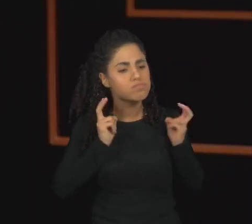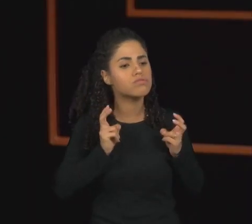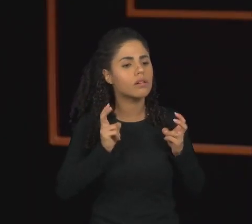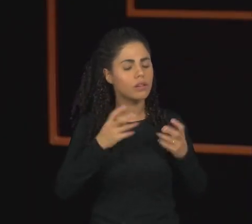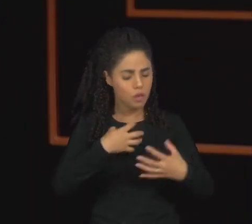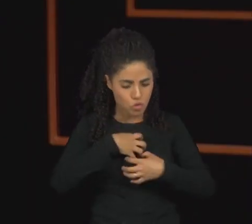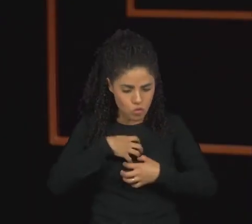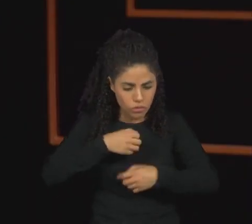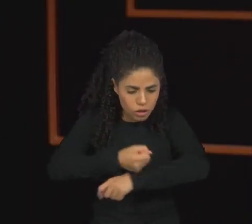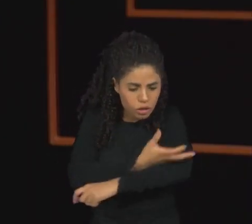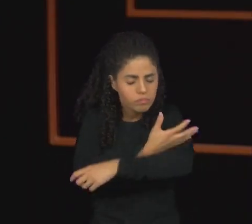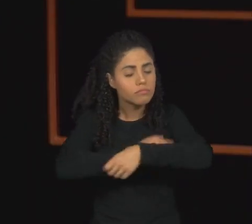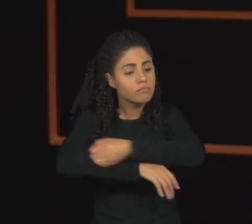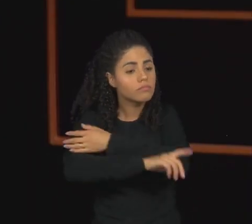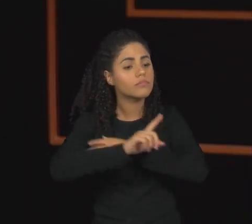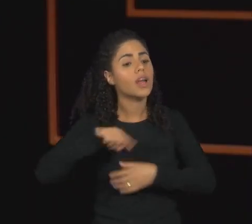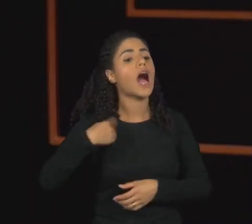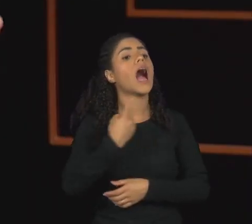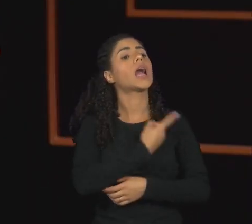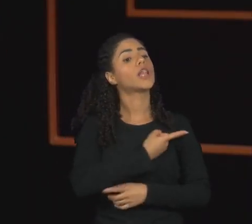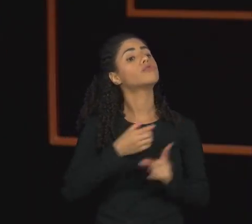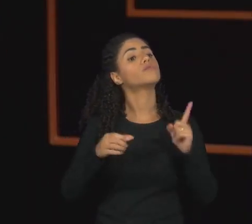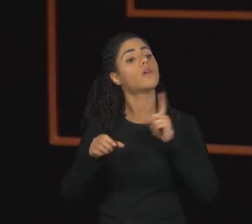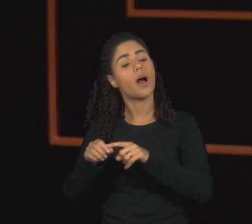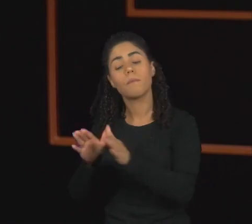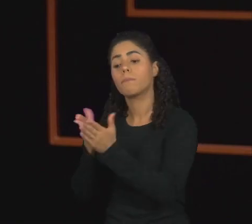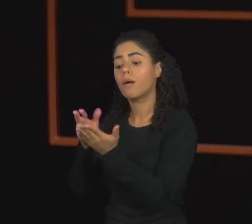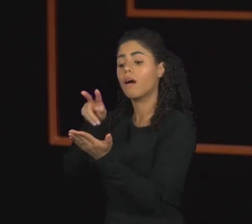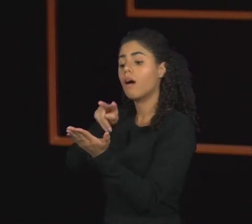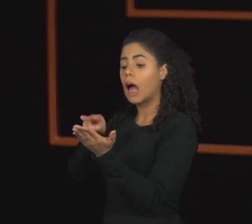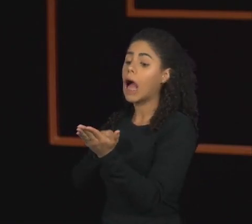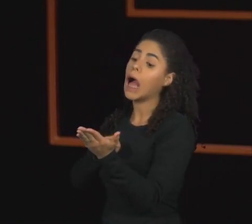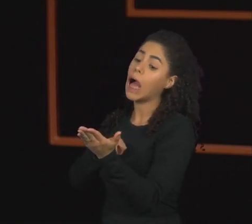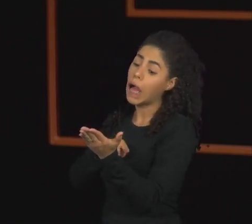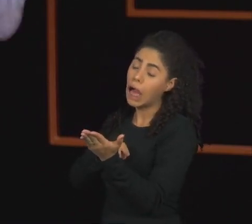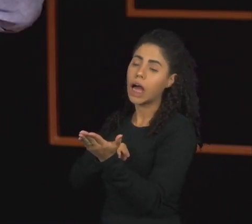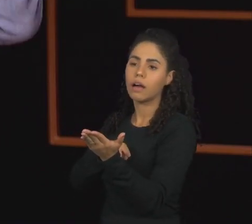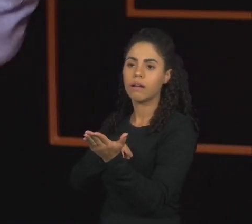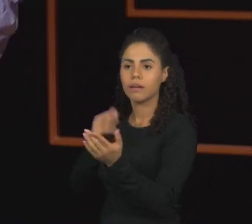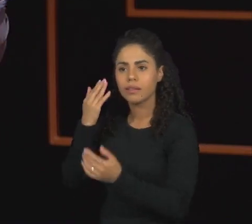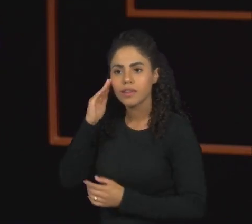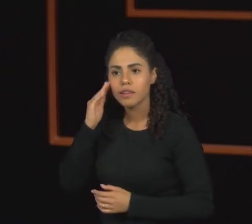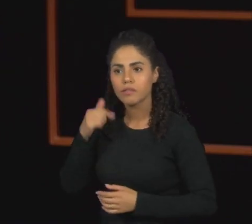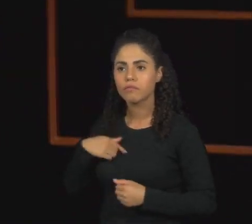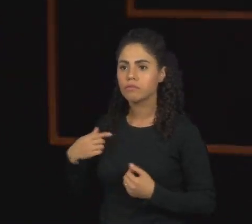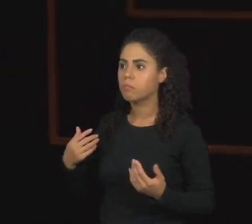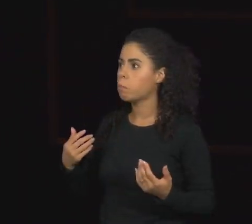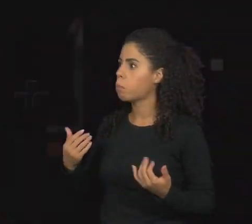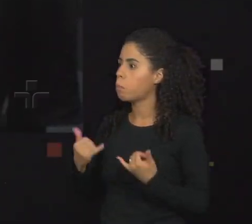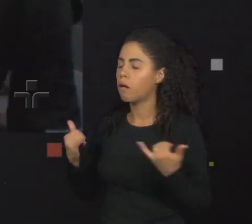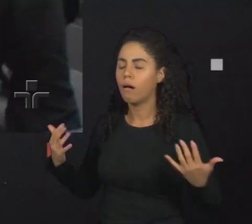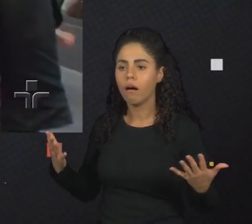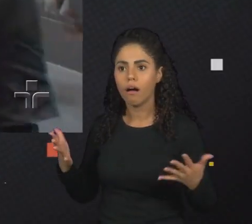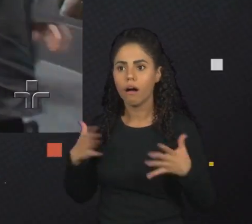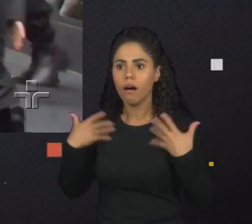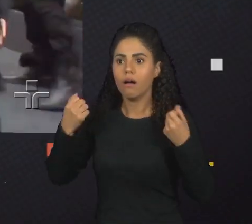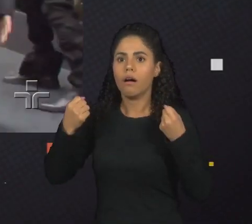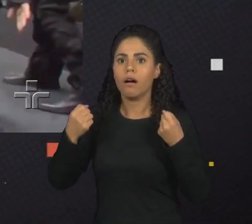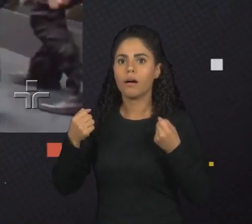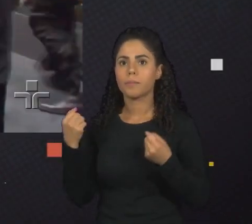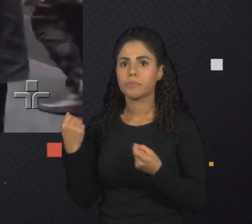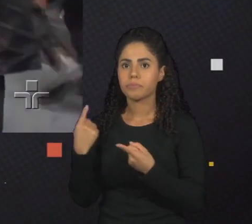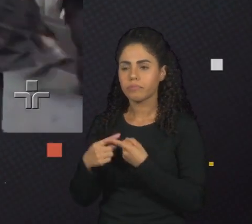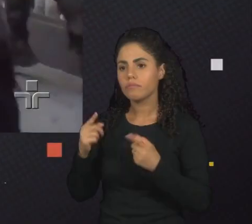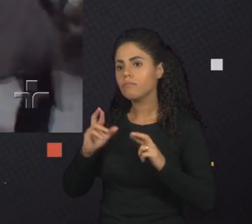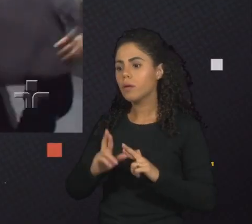tiverem o sentimento, aí a gente volta e pega as palavras do Rosa. Então, foi um choque esse processo. Foi